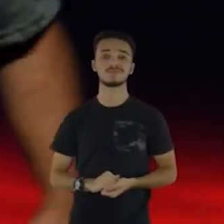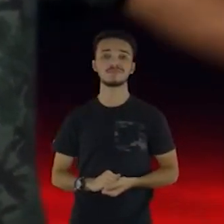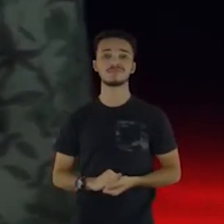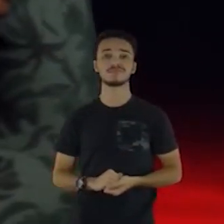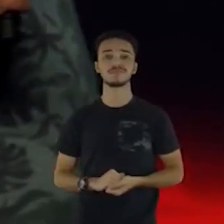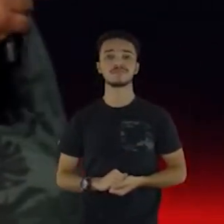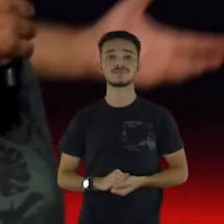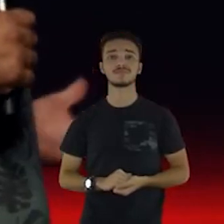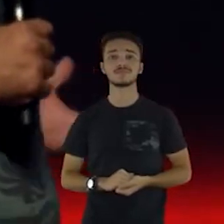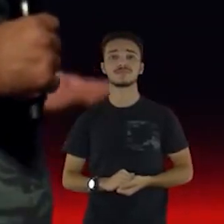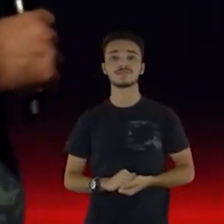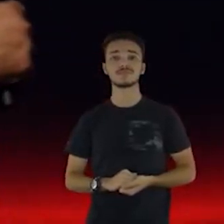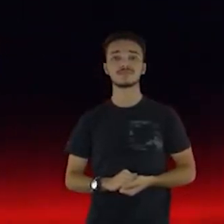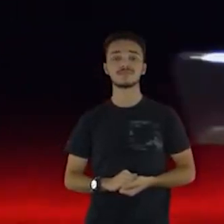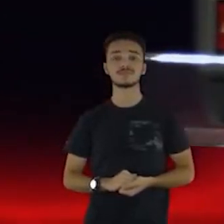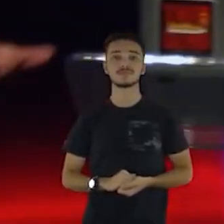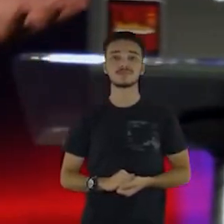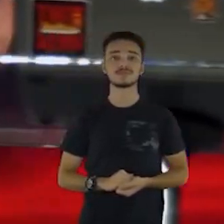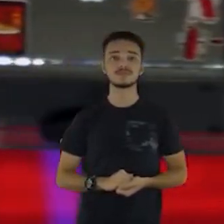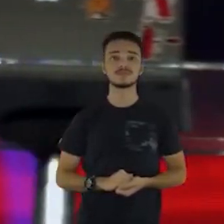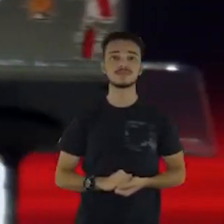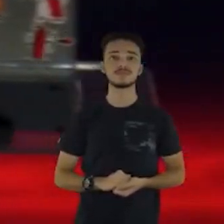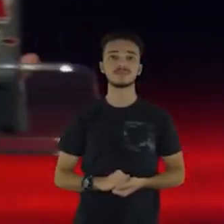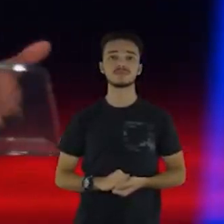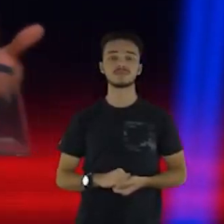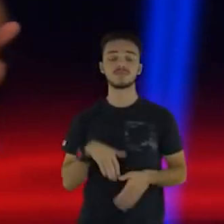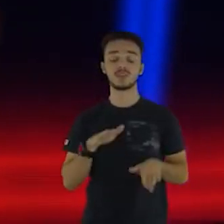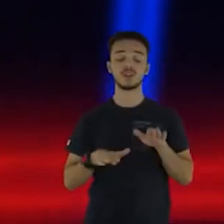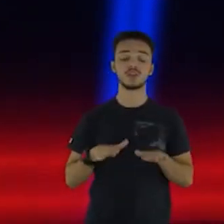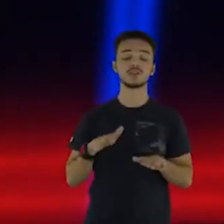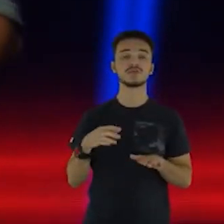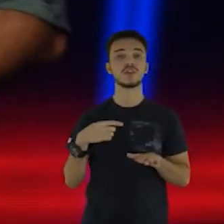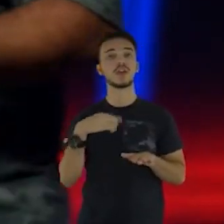sabe? Às vezes a gente fica sabendo de meninas